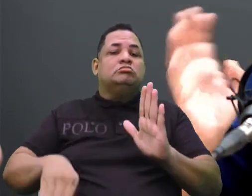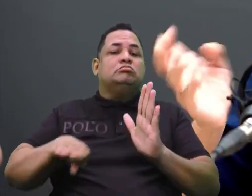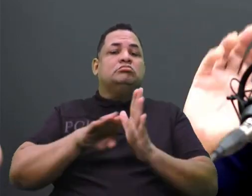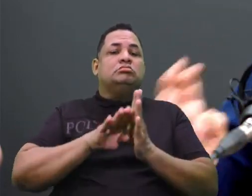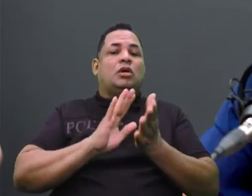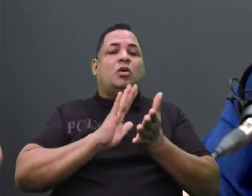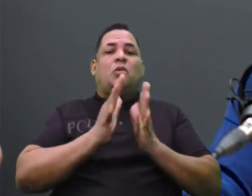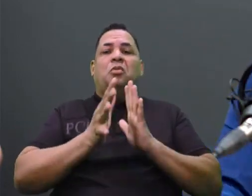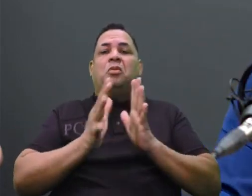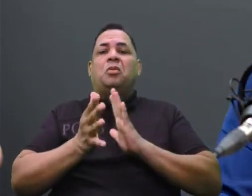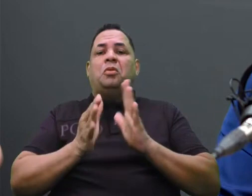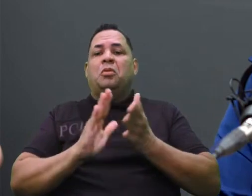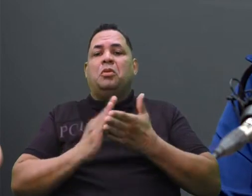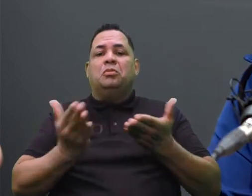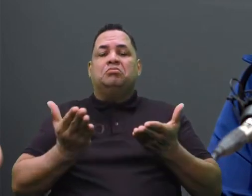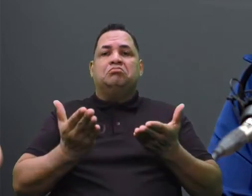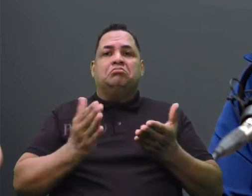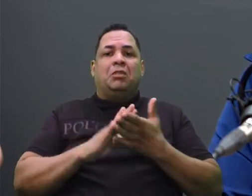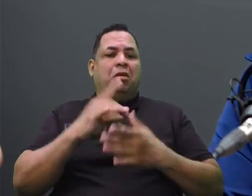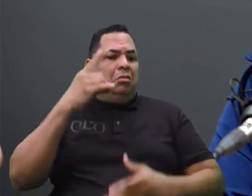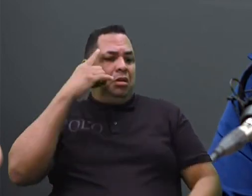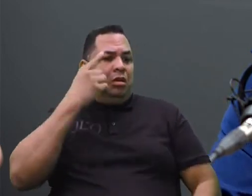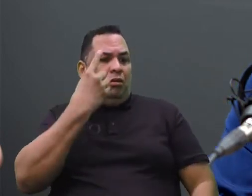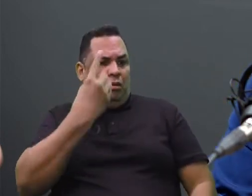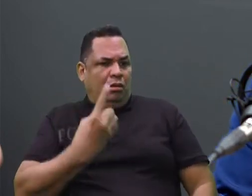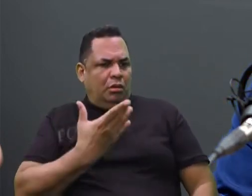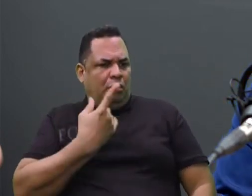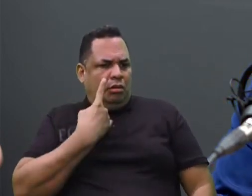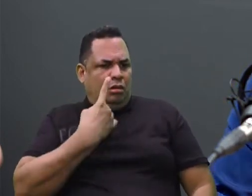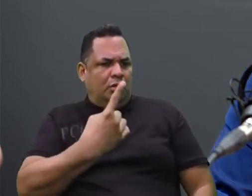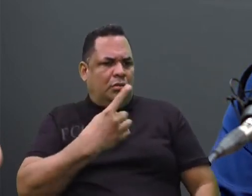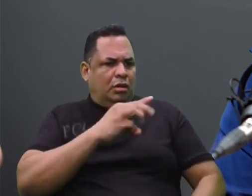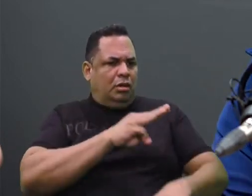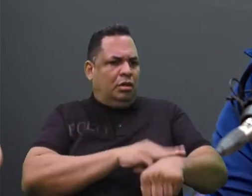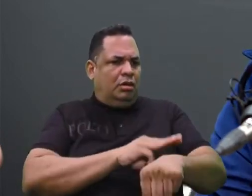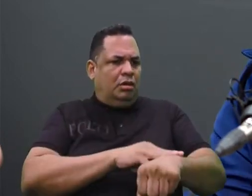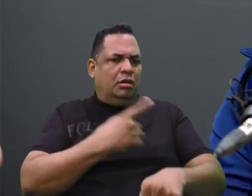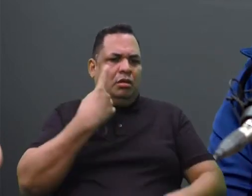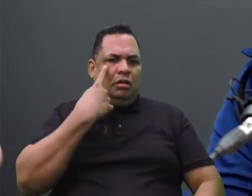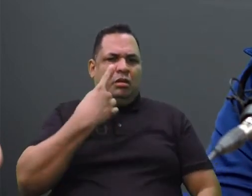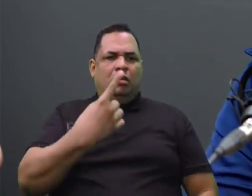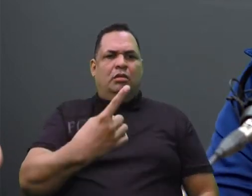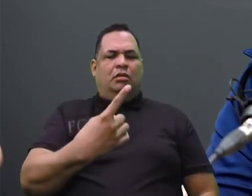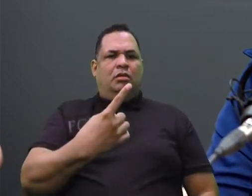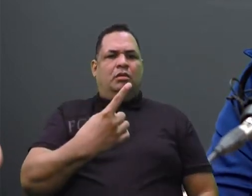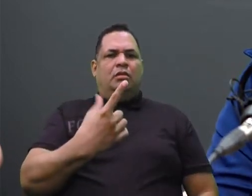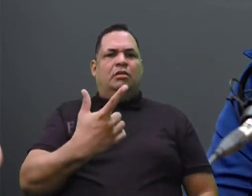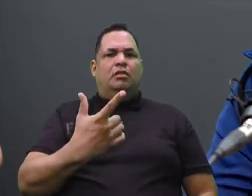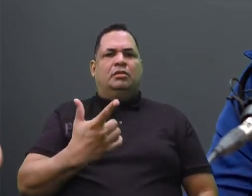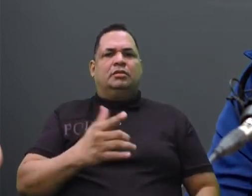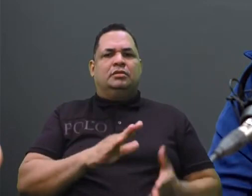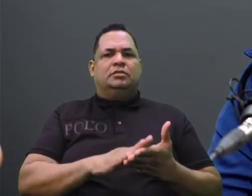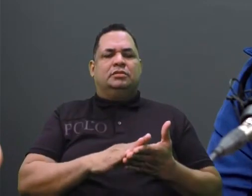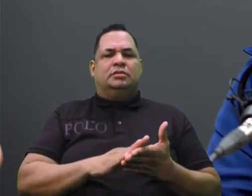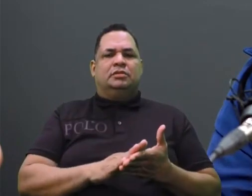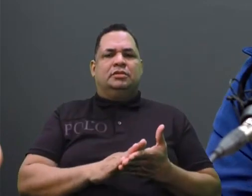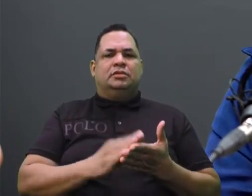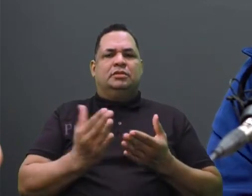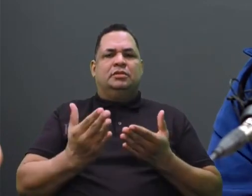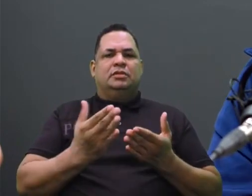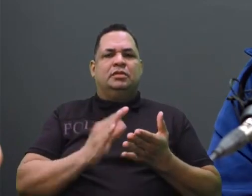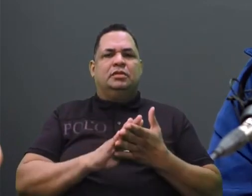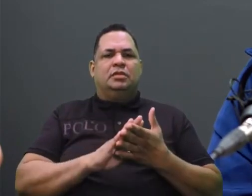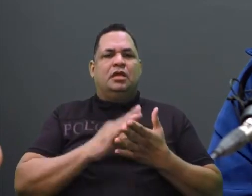sinalizando, eu achei muito interessante, como eu disse para vocês, embora tivesse ali a pegada à